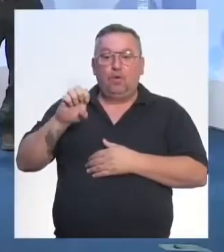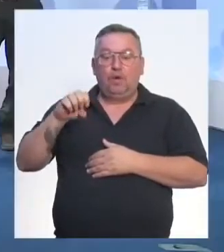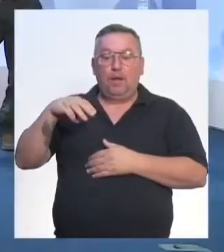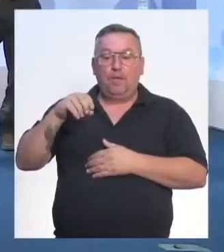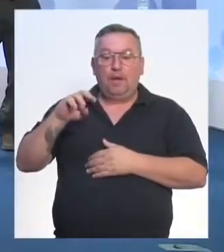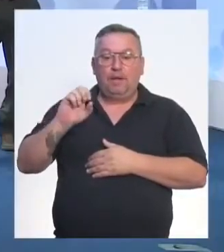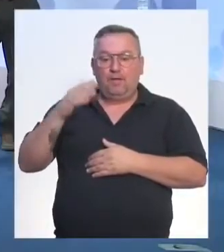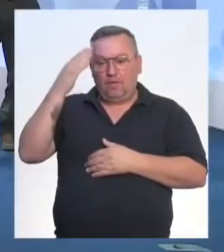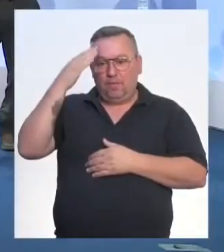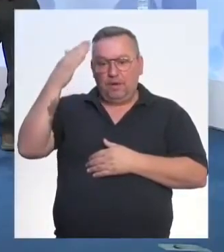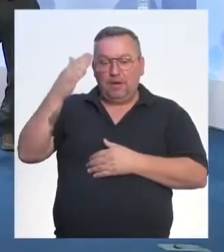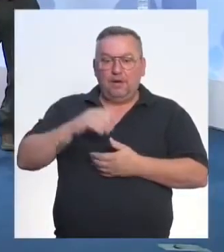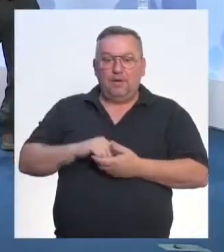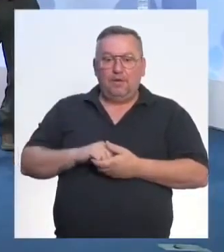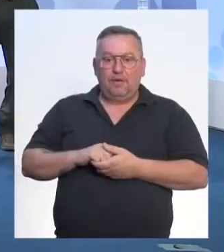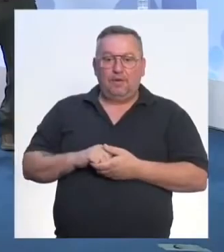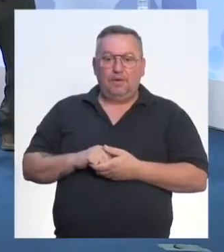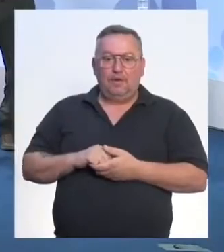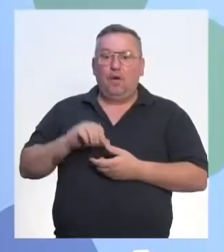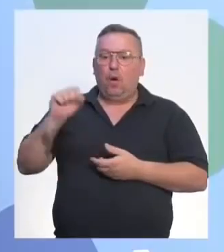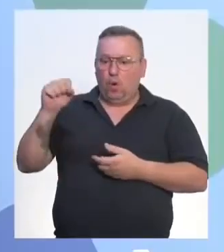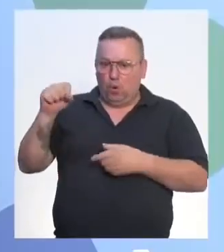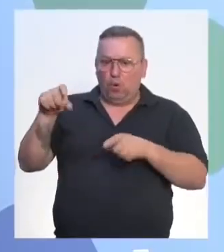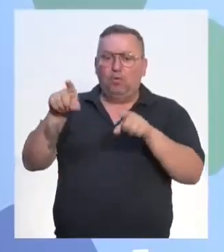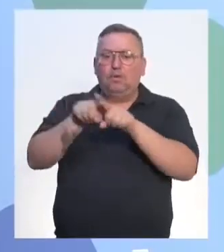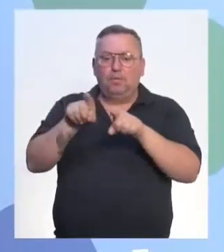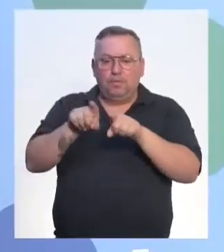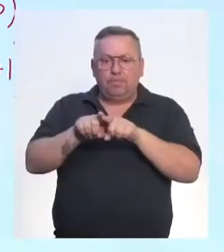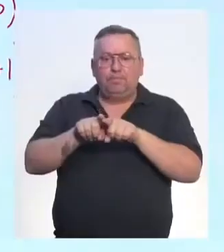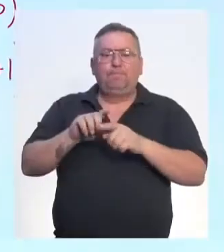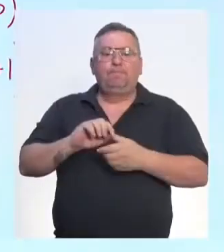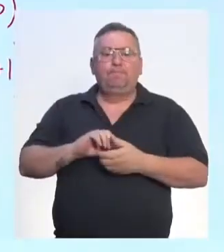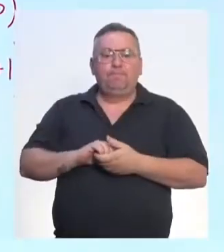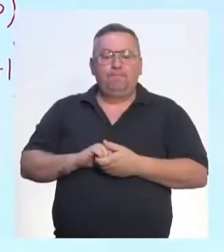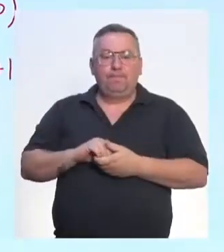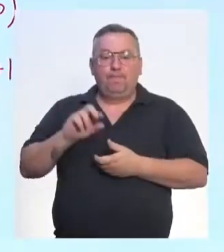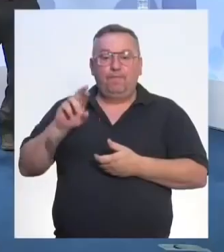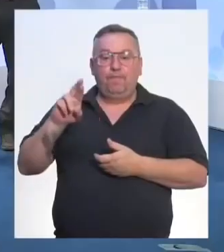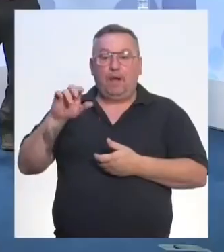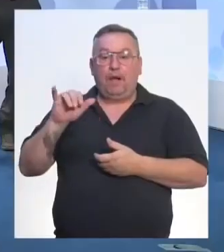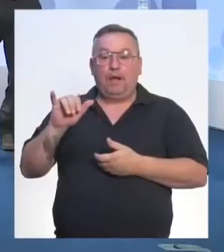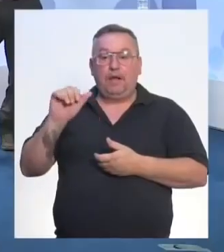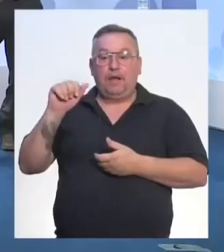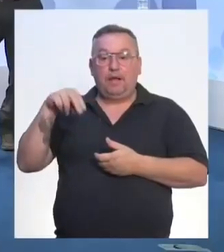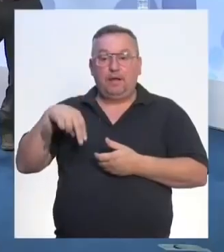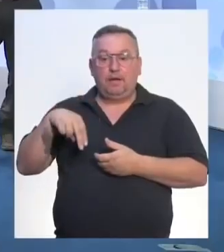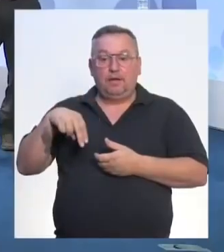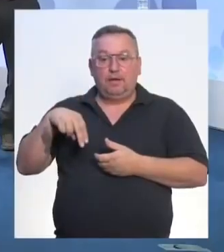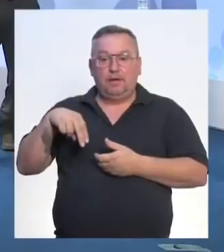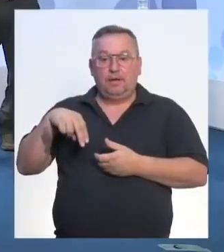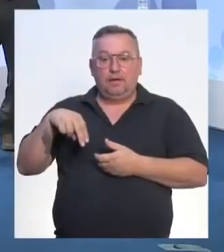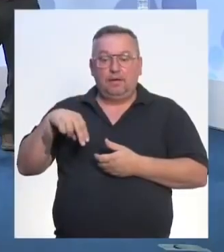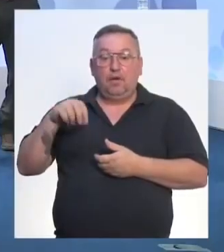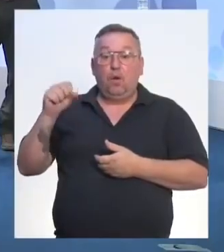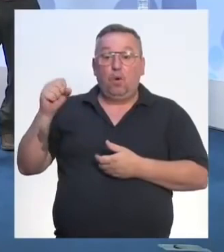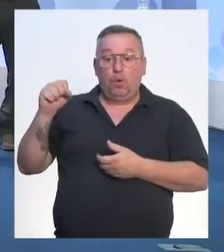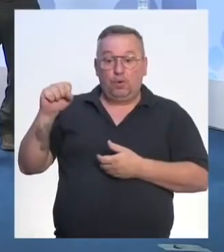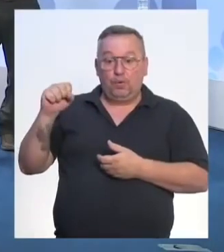Matheus, obrigado Zé. 8 também, mandando Boa. a resposta. Rian, falou professor, Osmar marcou